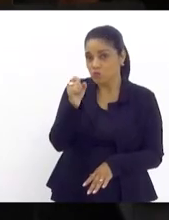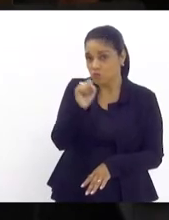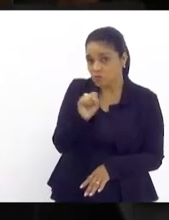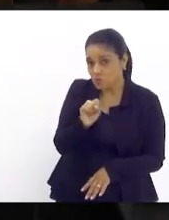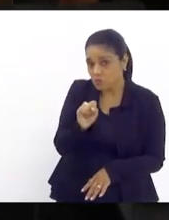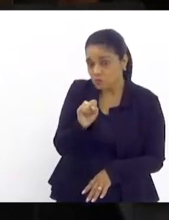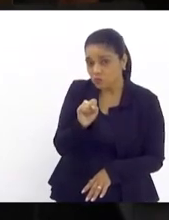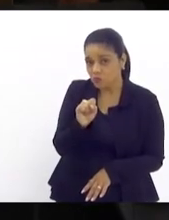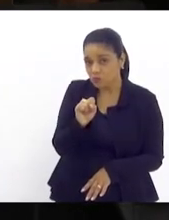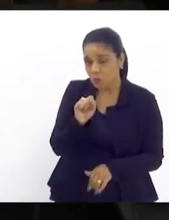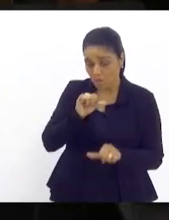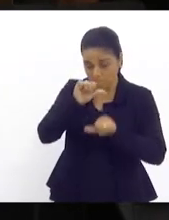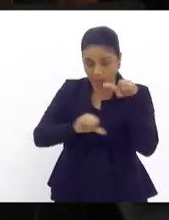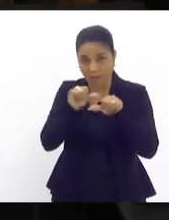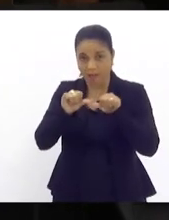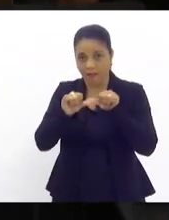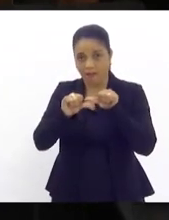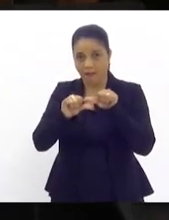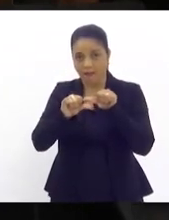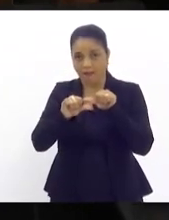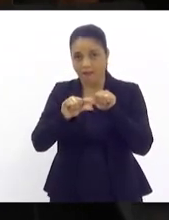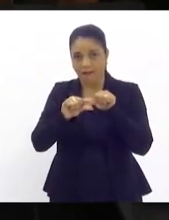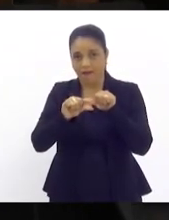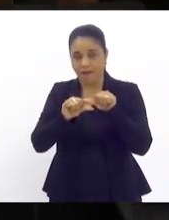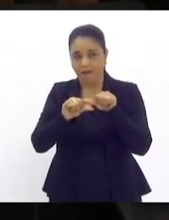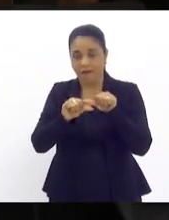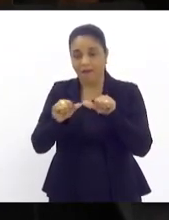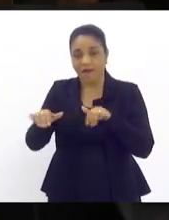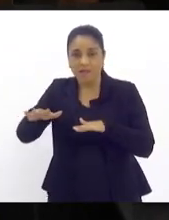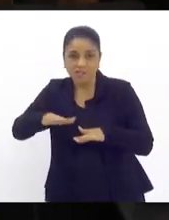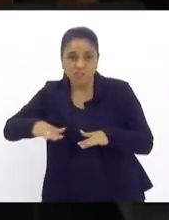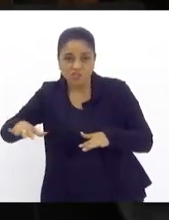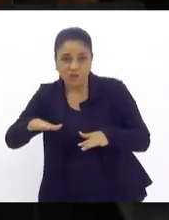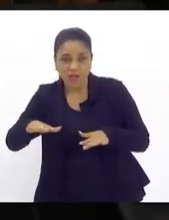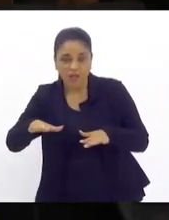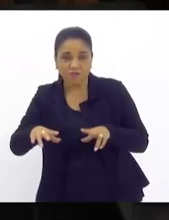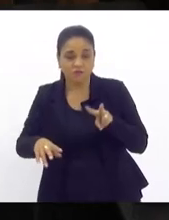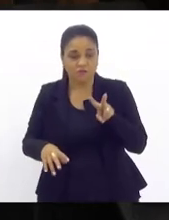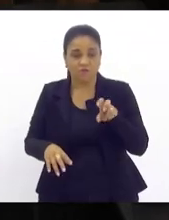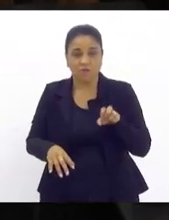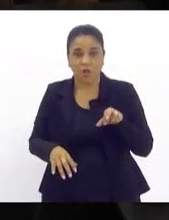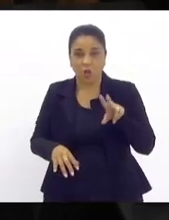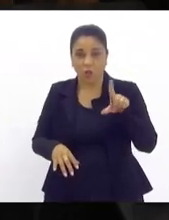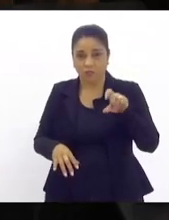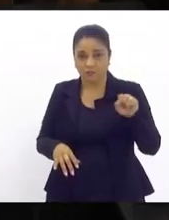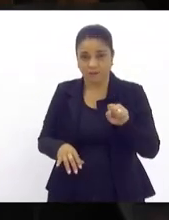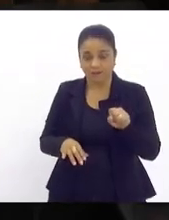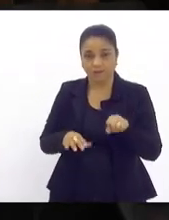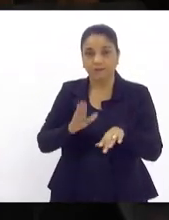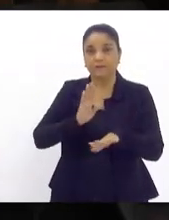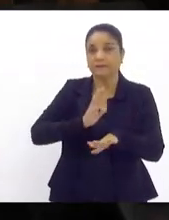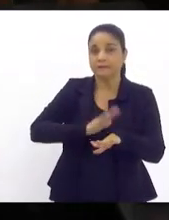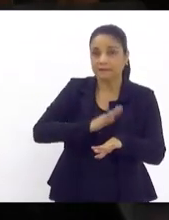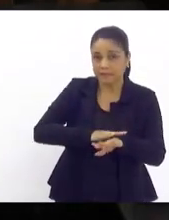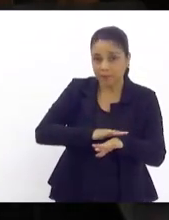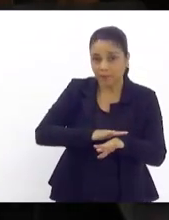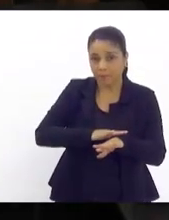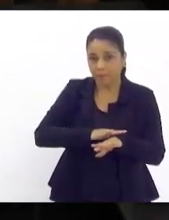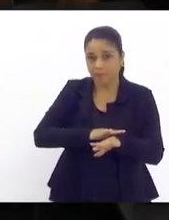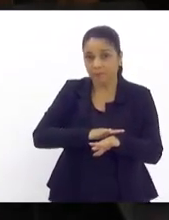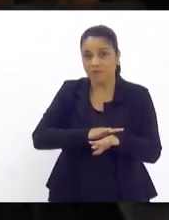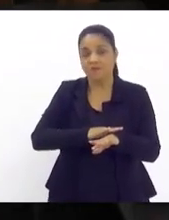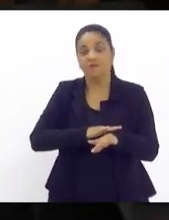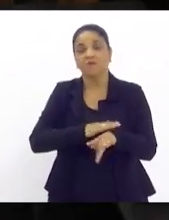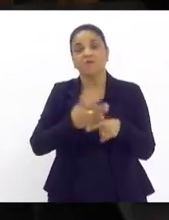que vai acontecer? Espaço, velocidade vezes tempo. Tempo é maior, a velocidade é que você